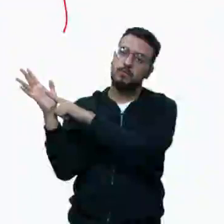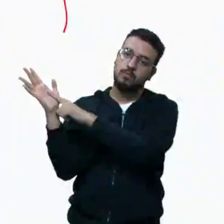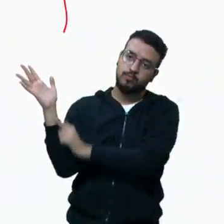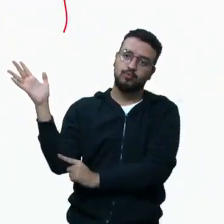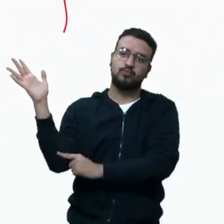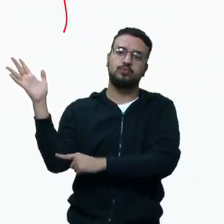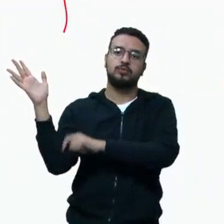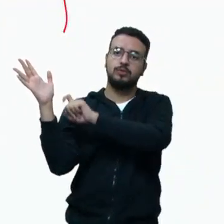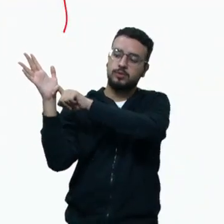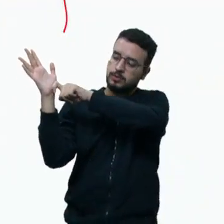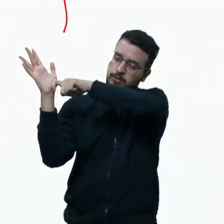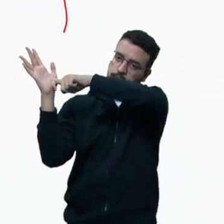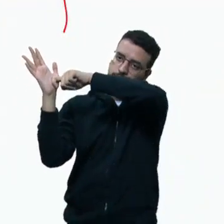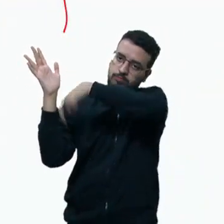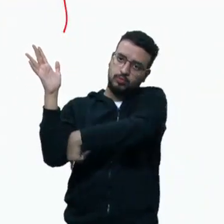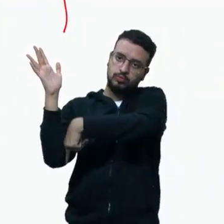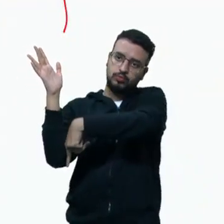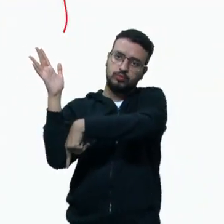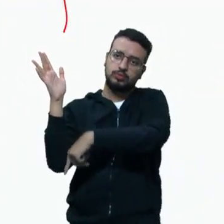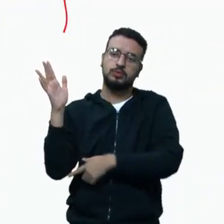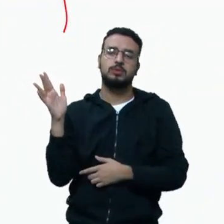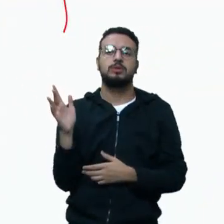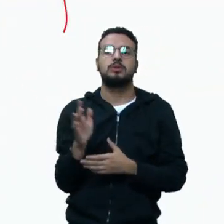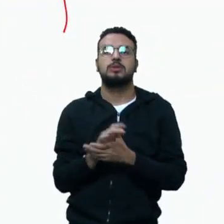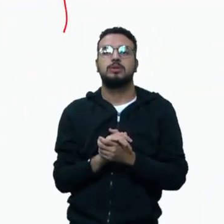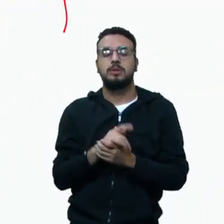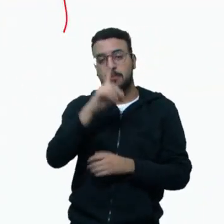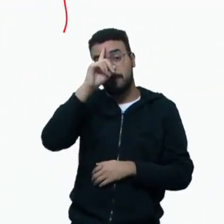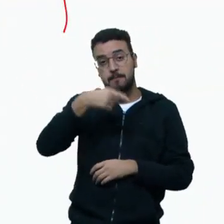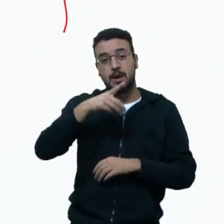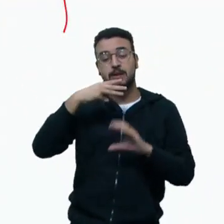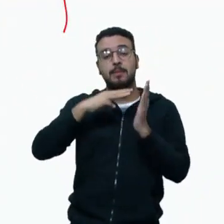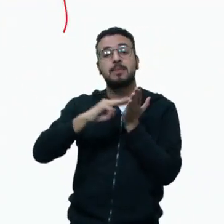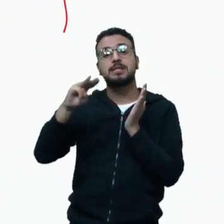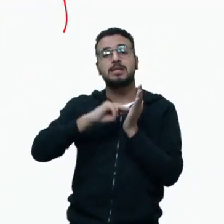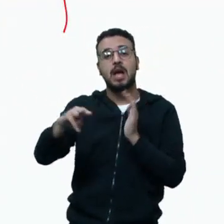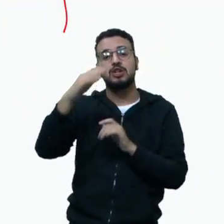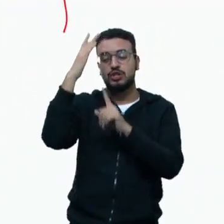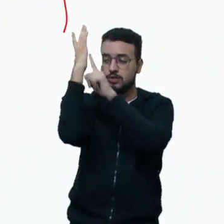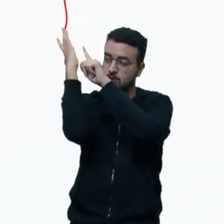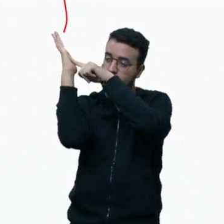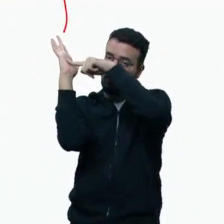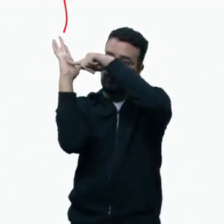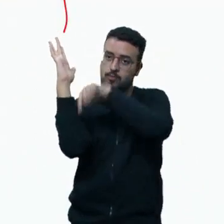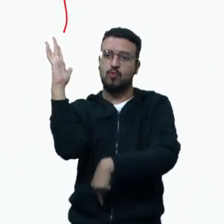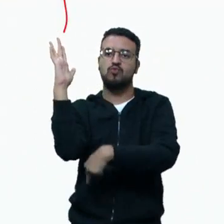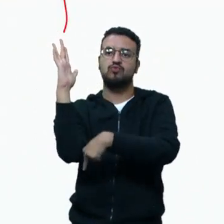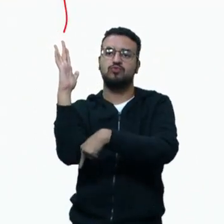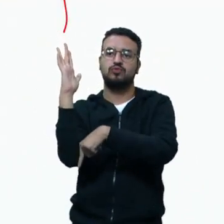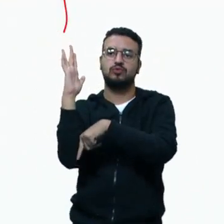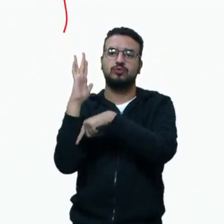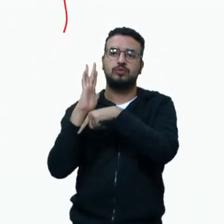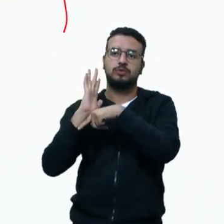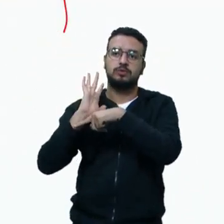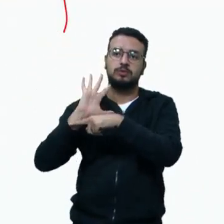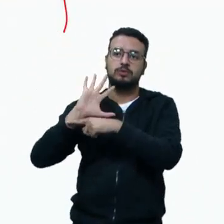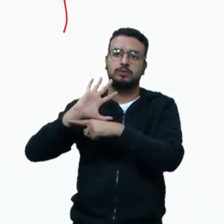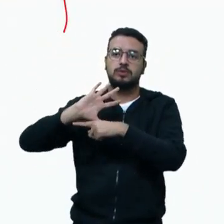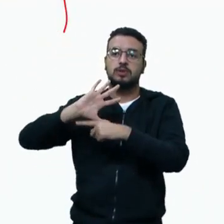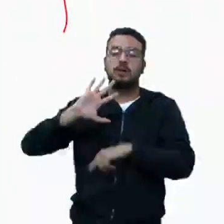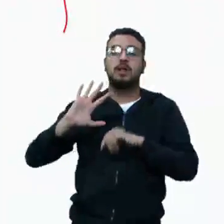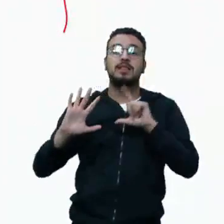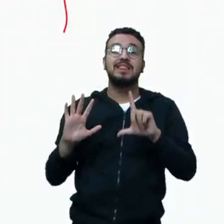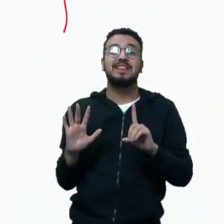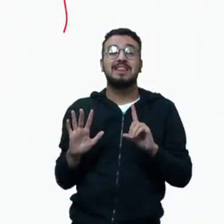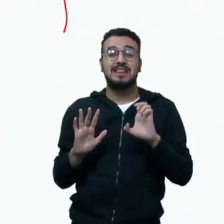corpo celular. Então, se eu tenho um corpo celular aqui, eu preciso levar esses impulsos, quem está levando? O axônio. Já o